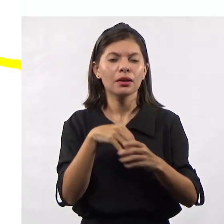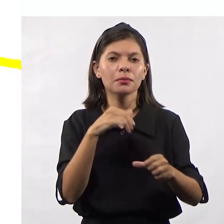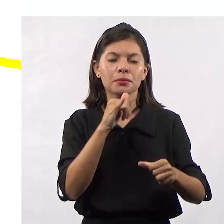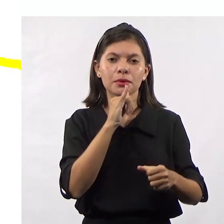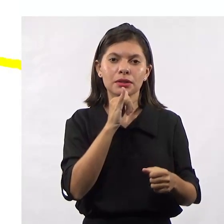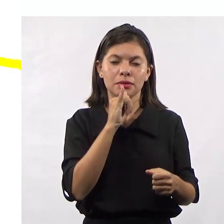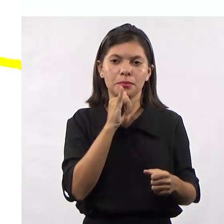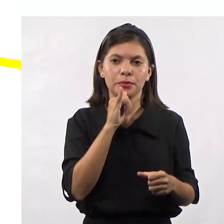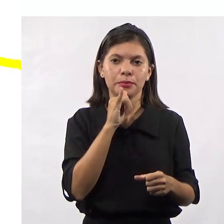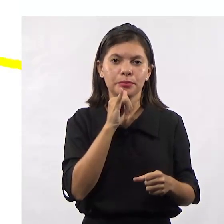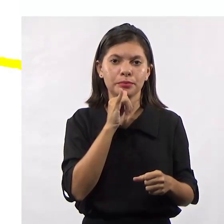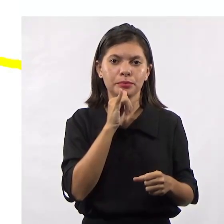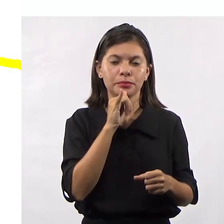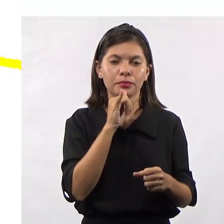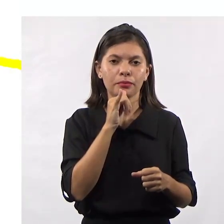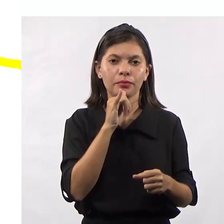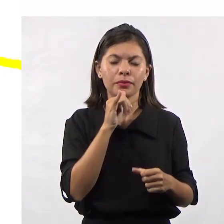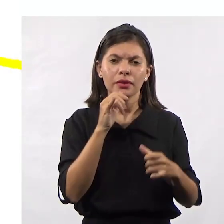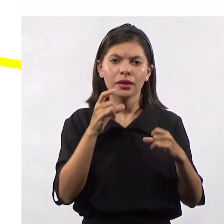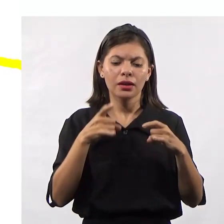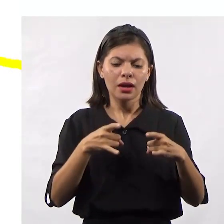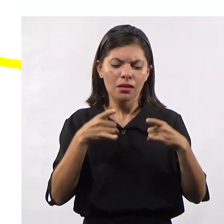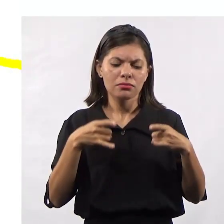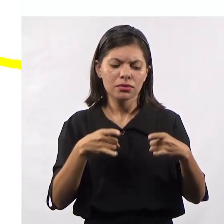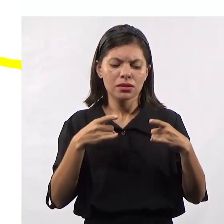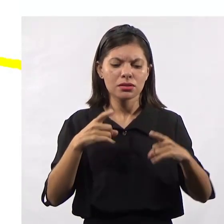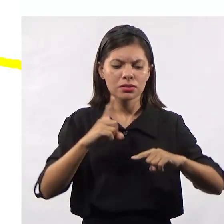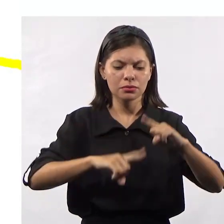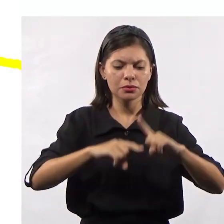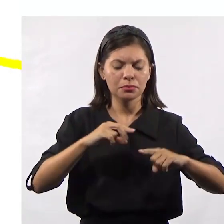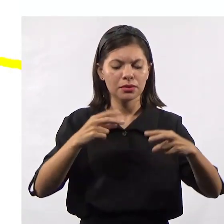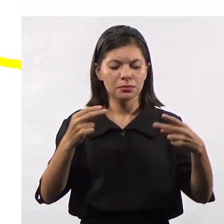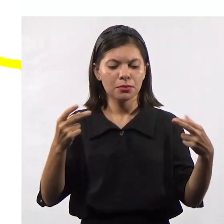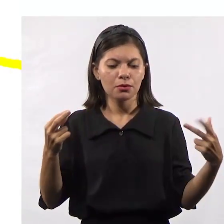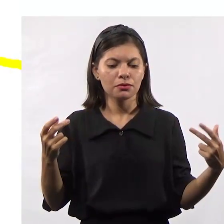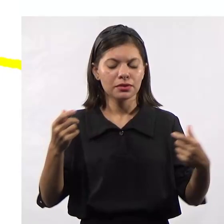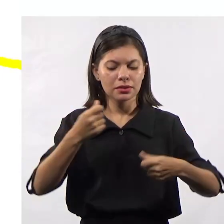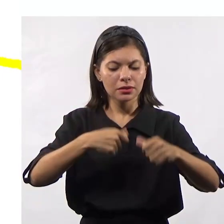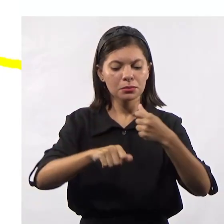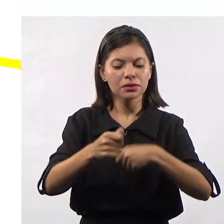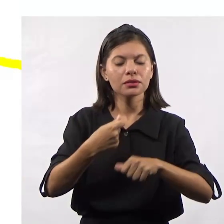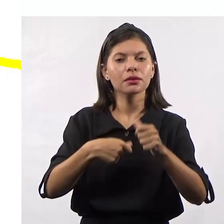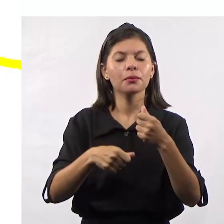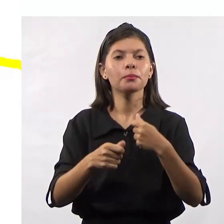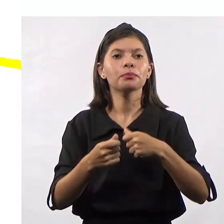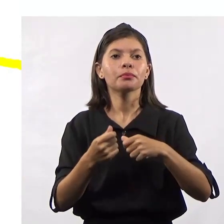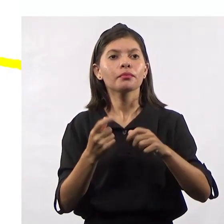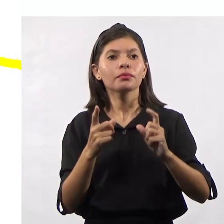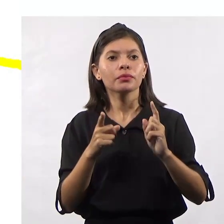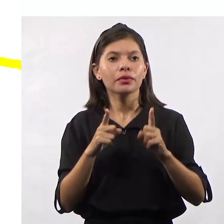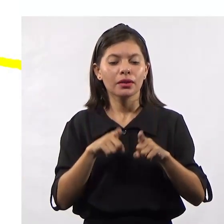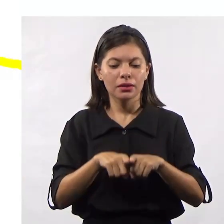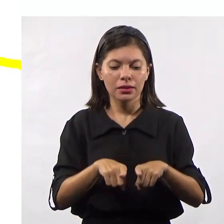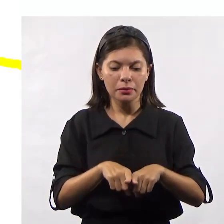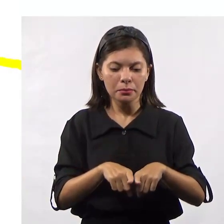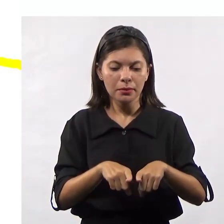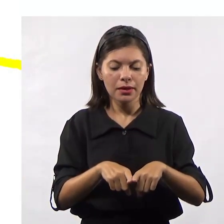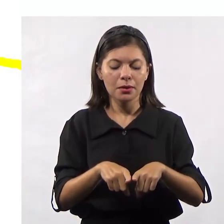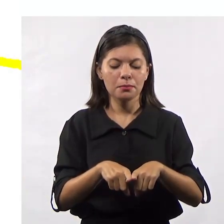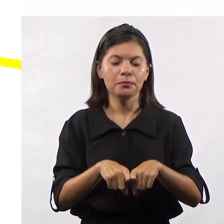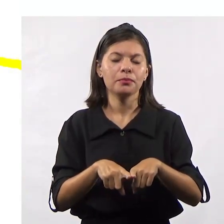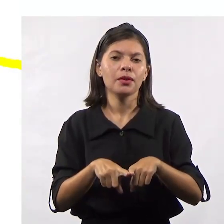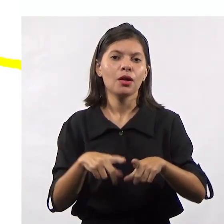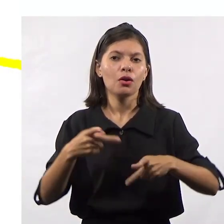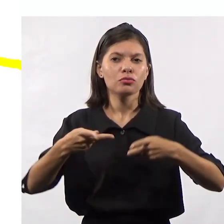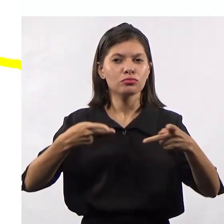para uma alienação de bens imóveis da administração, e até mesmo, também se for o